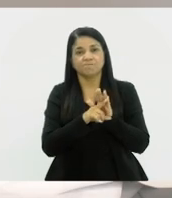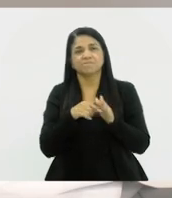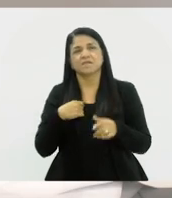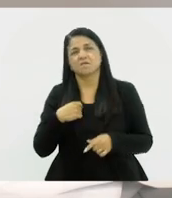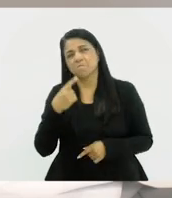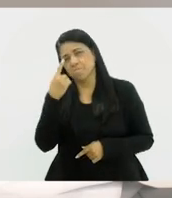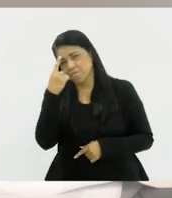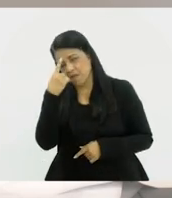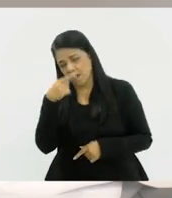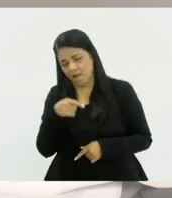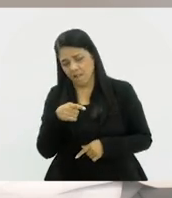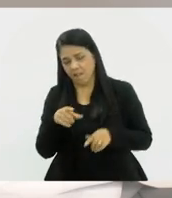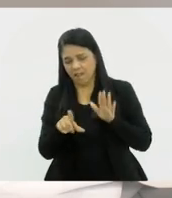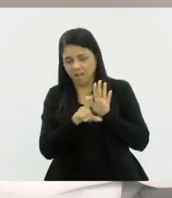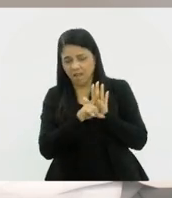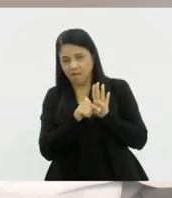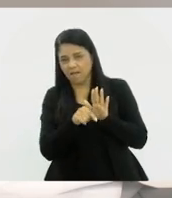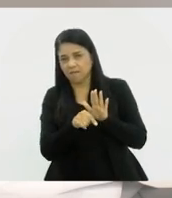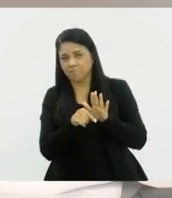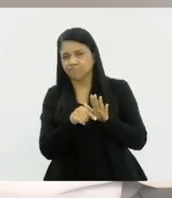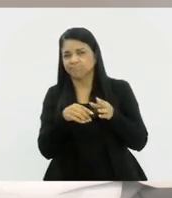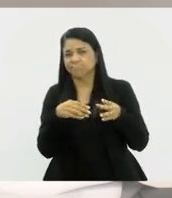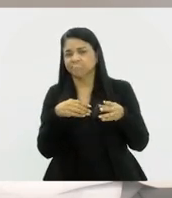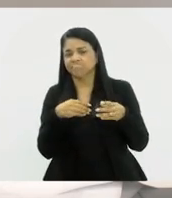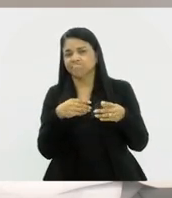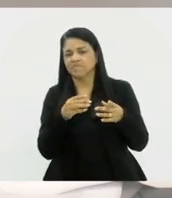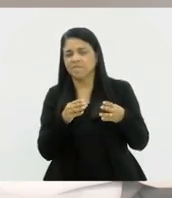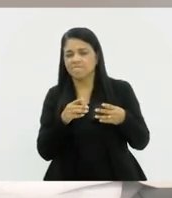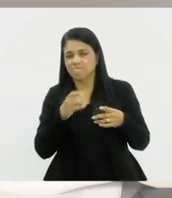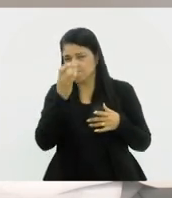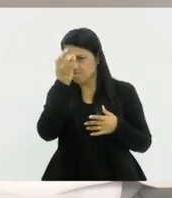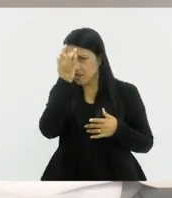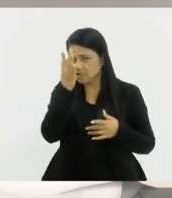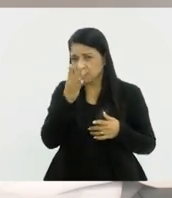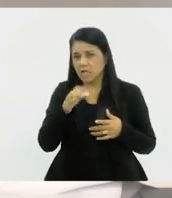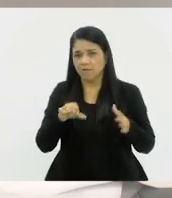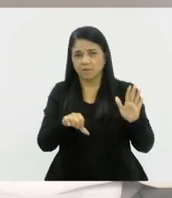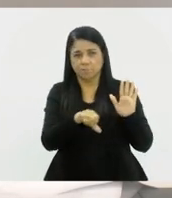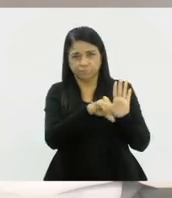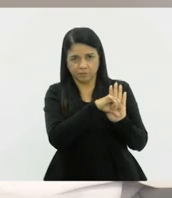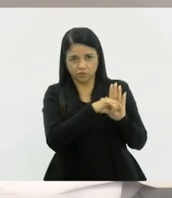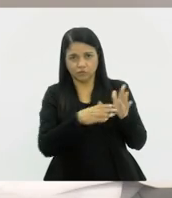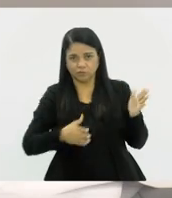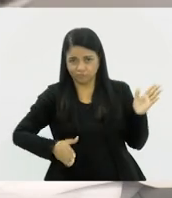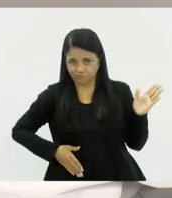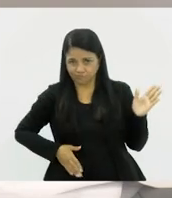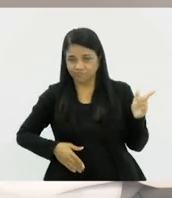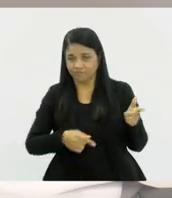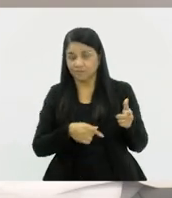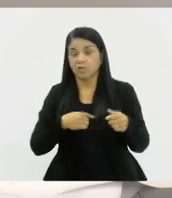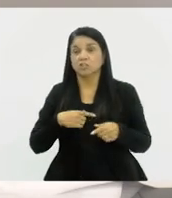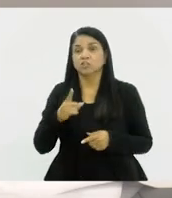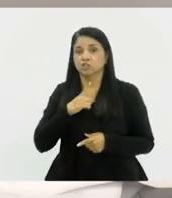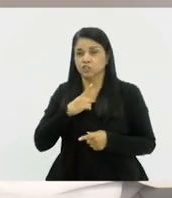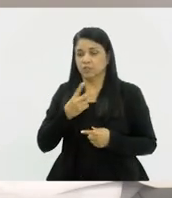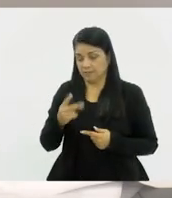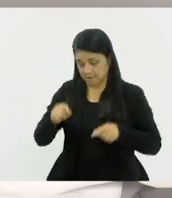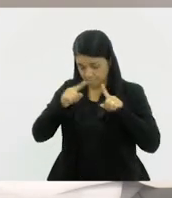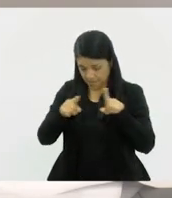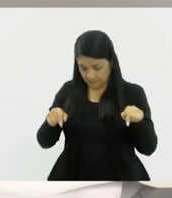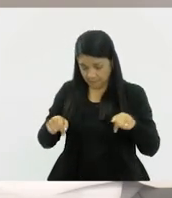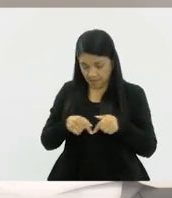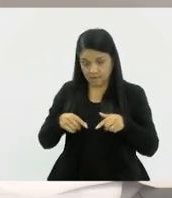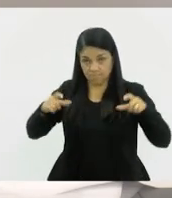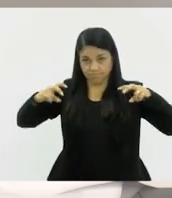mole para os bandidos mas a gente teve uma audiência pública nessa sala aqui tinha dois Delegados da